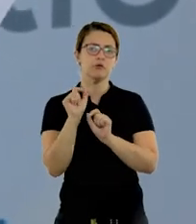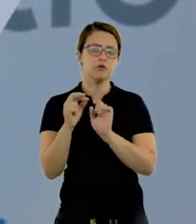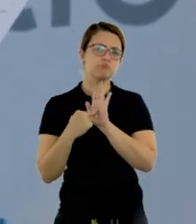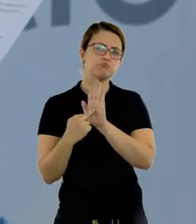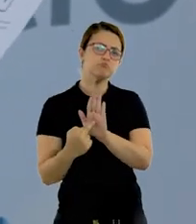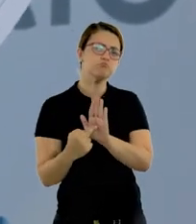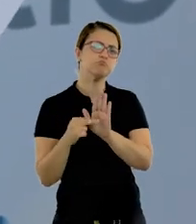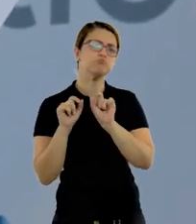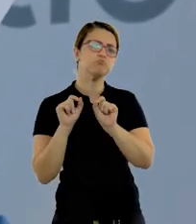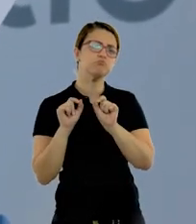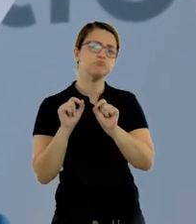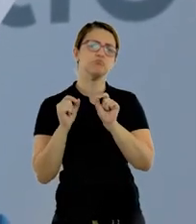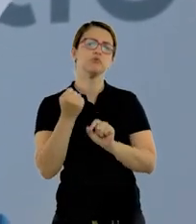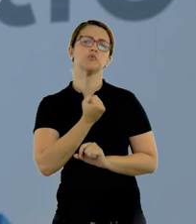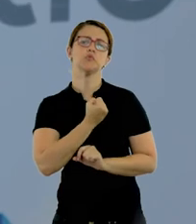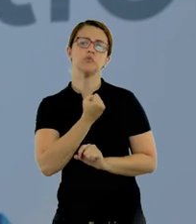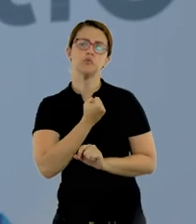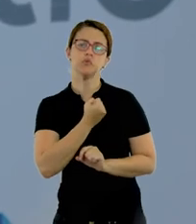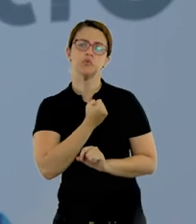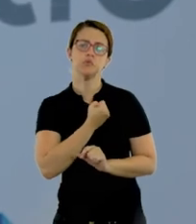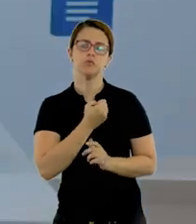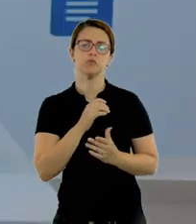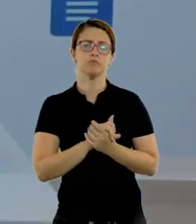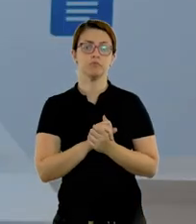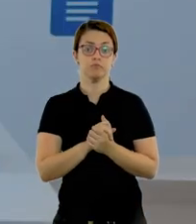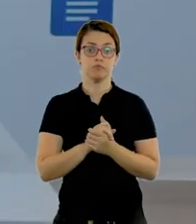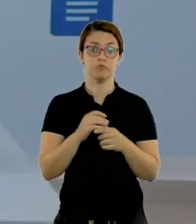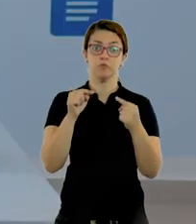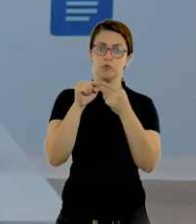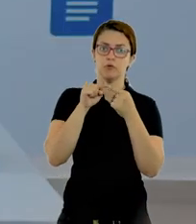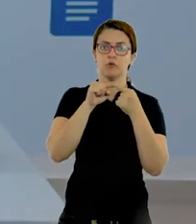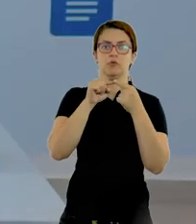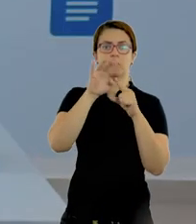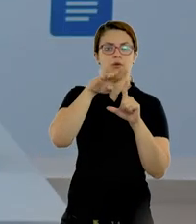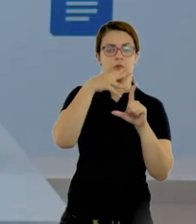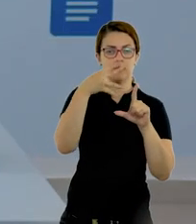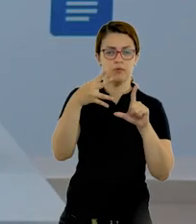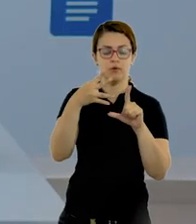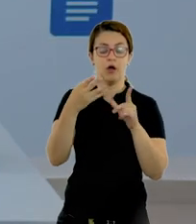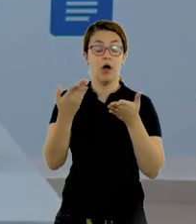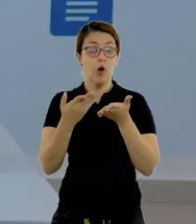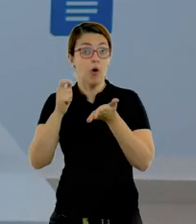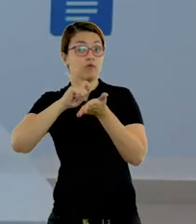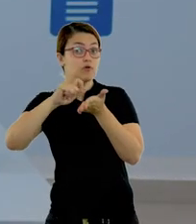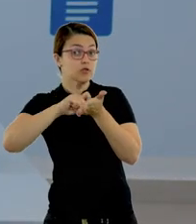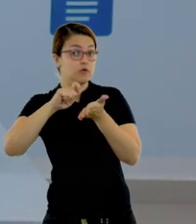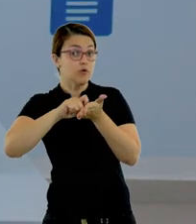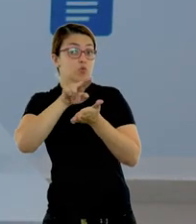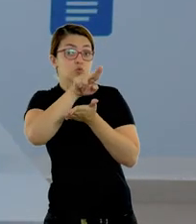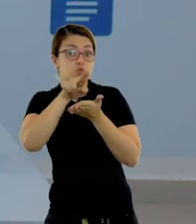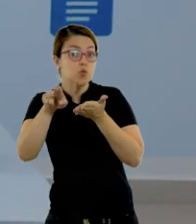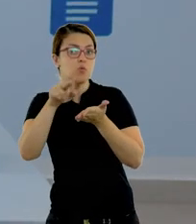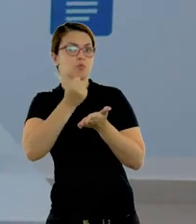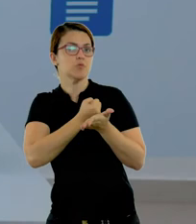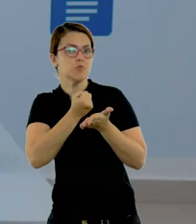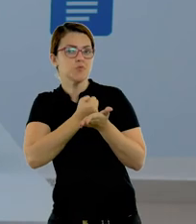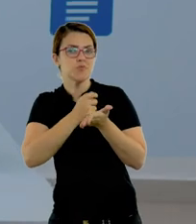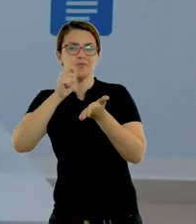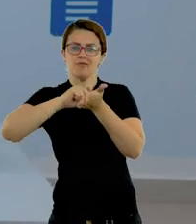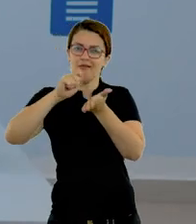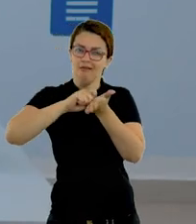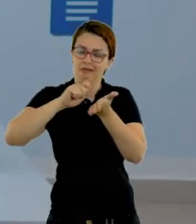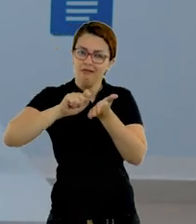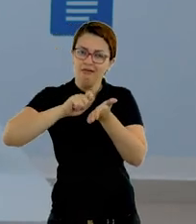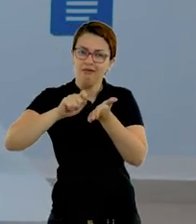Cada cartão representa que valor? Você vai responder lá de acordo com a tabela. Vamos escrever por extenso esses